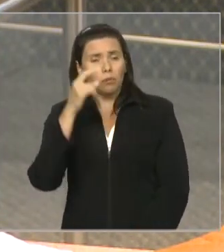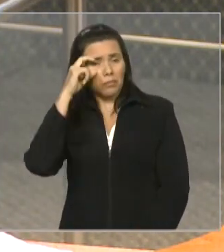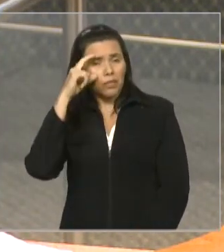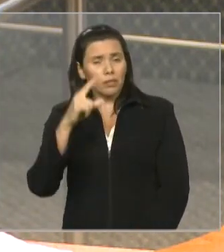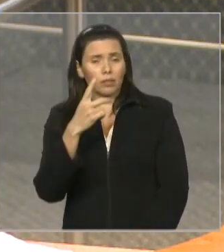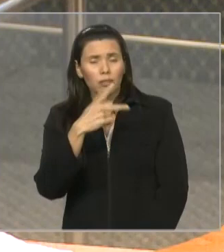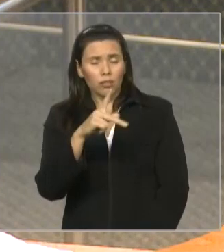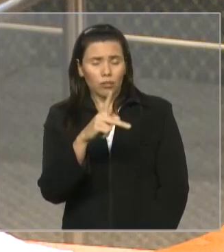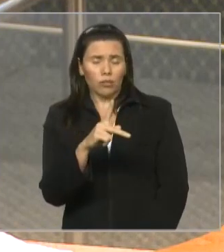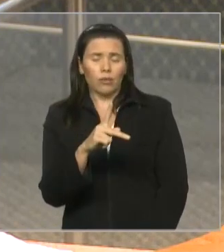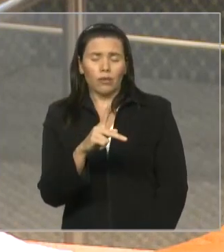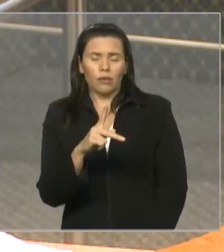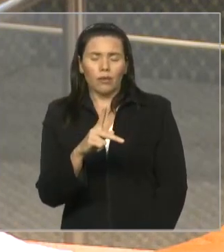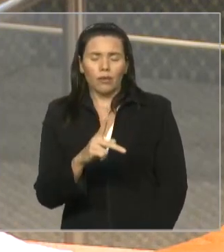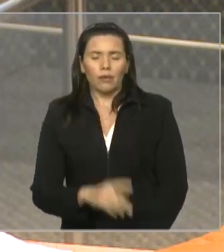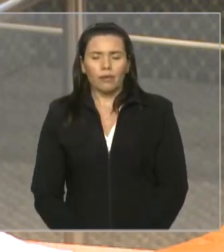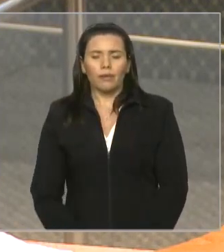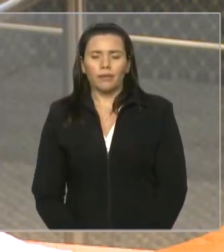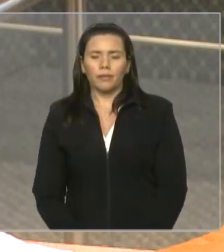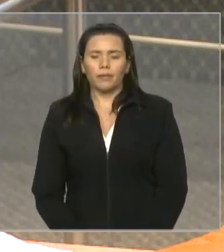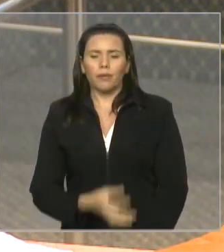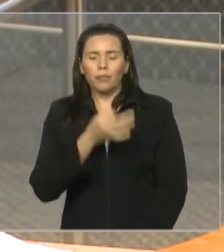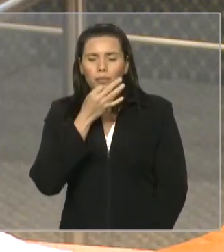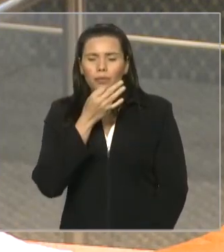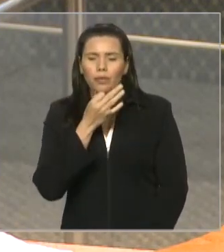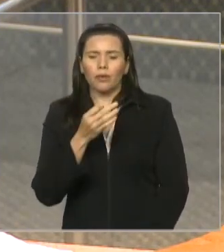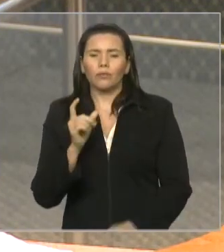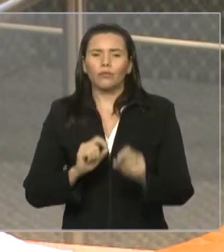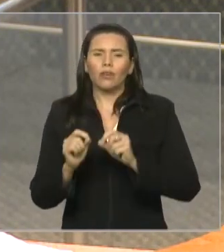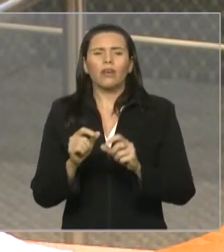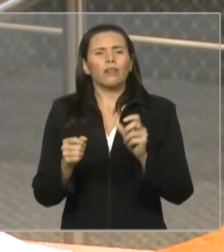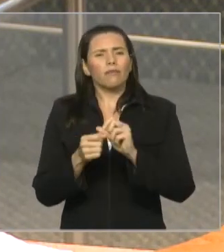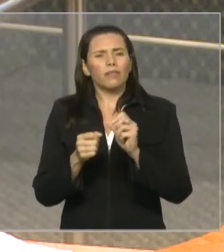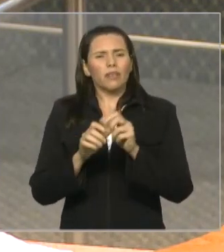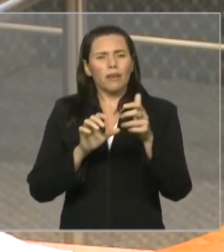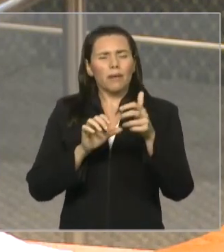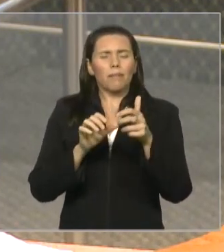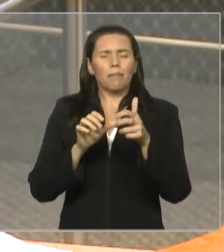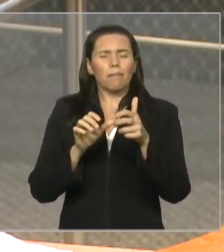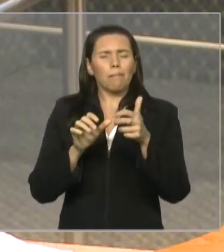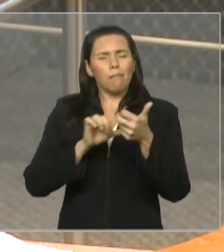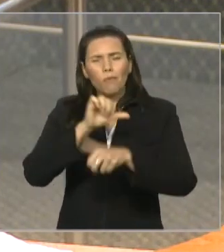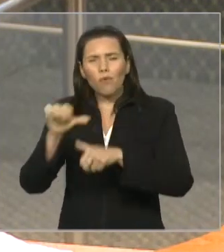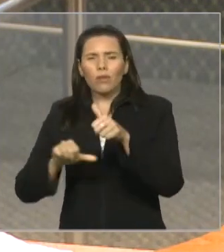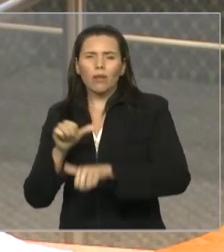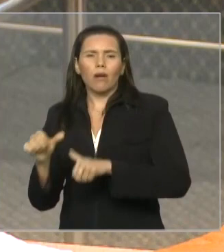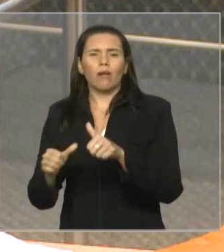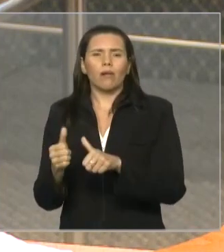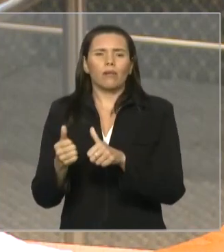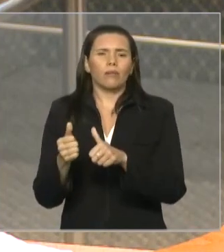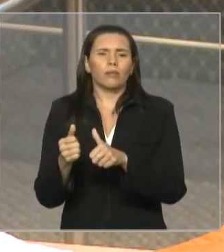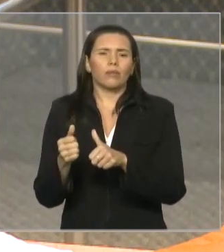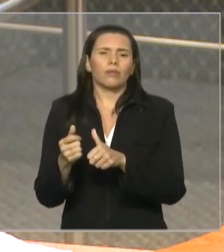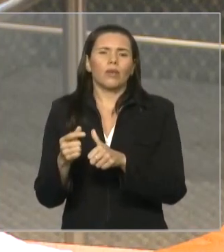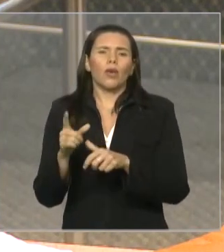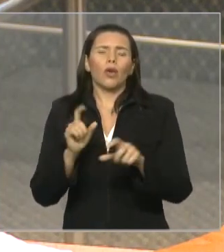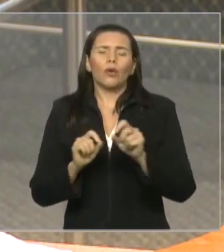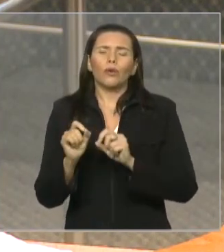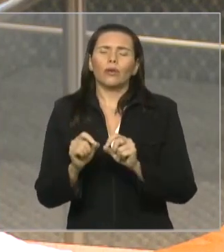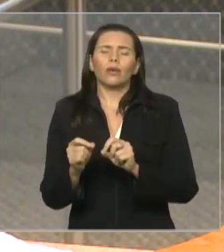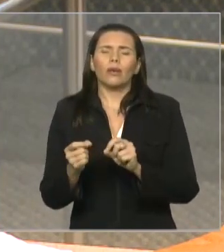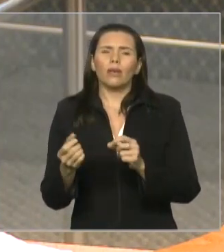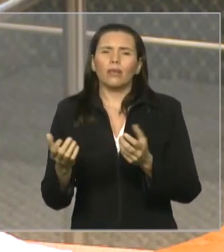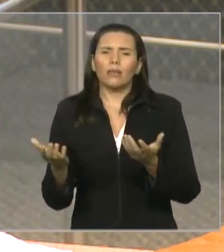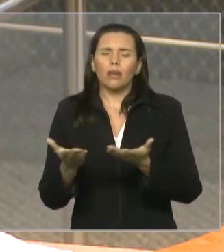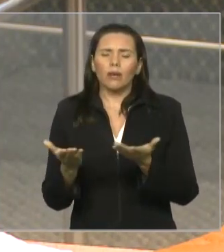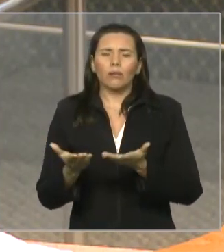de modernizar a Delegacia de Proteção e Defesa dos Animais. É esse o caminho, mesmo porque não basta ter